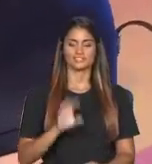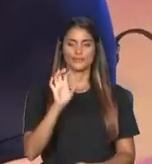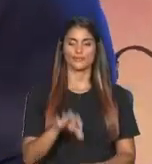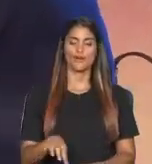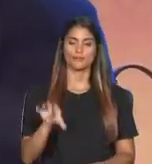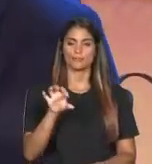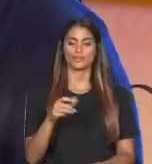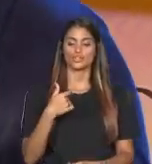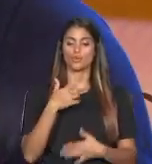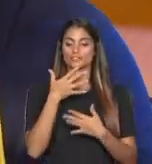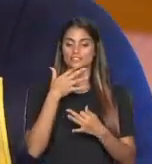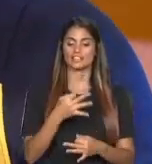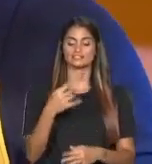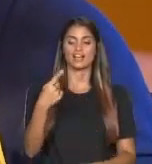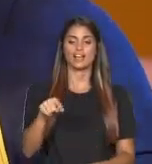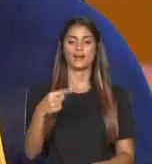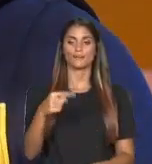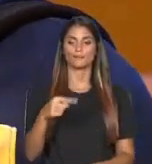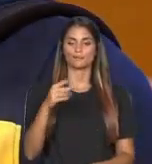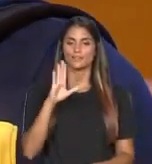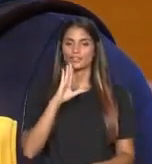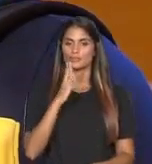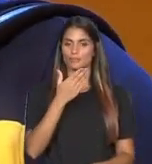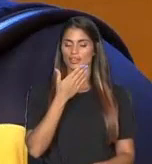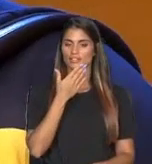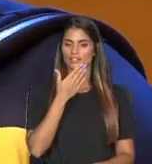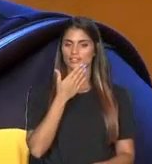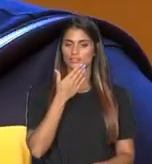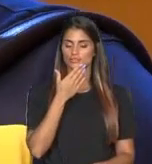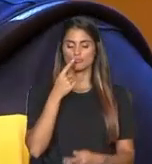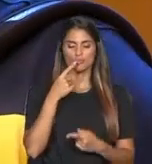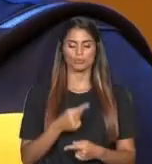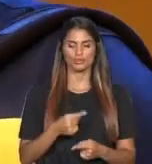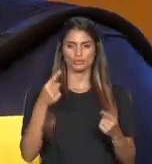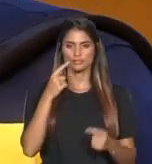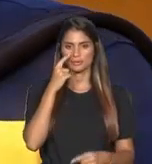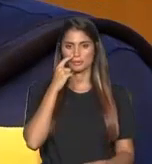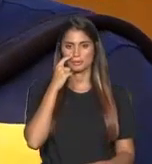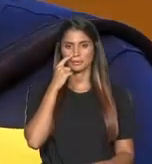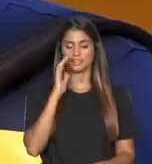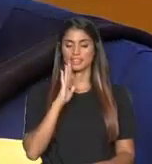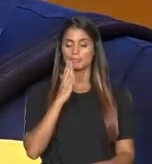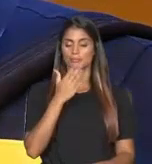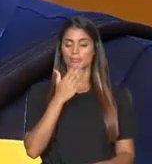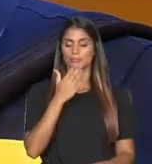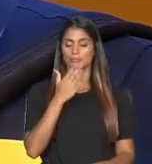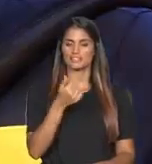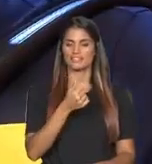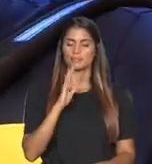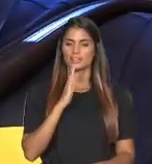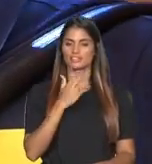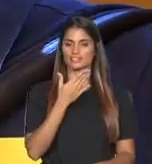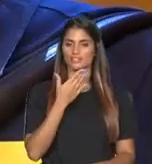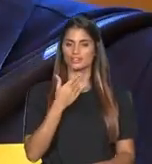eu tenho a certeza, depende de uma plateia. Depende bem da beleza. Eu